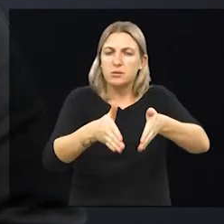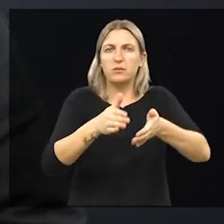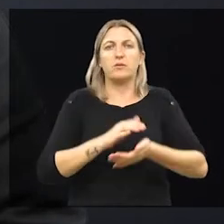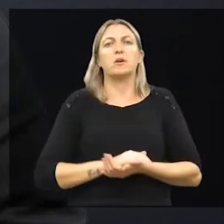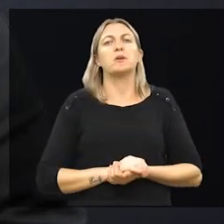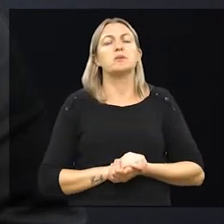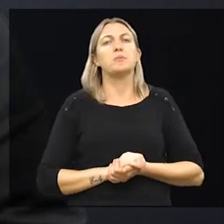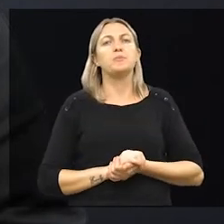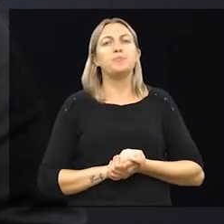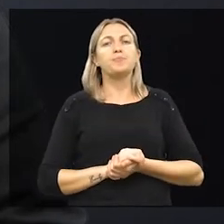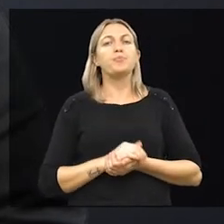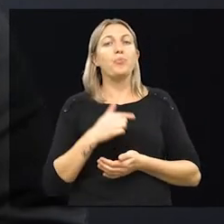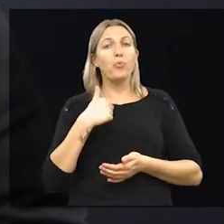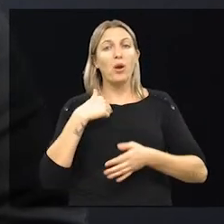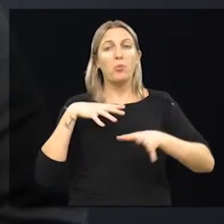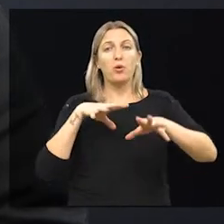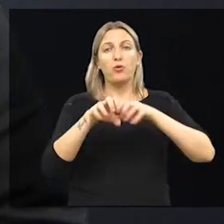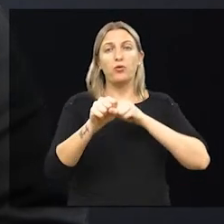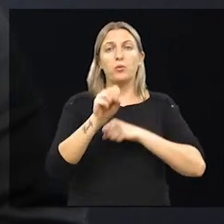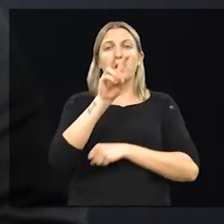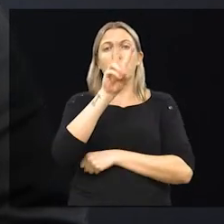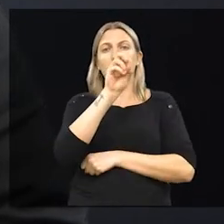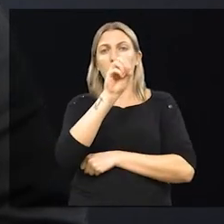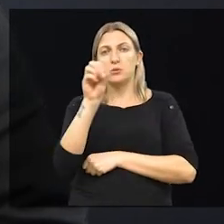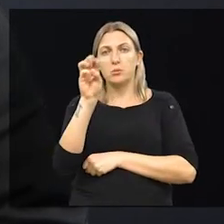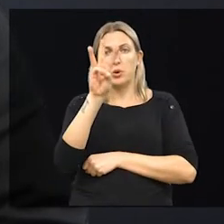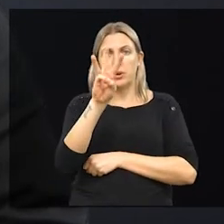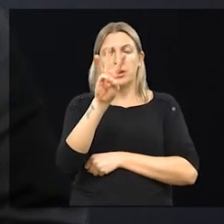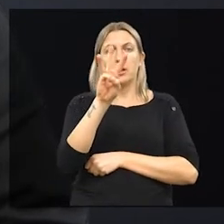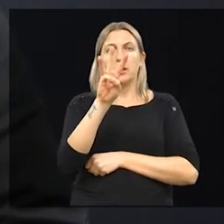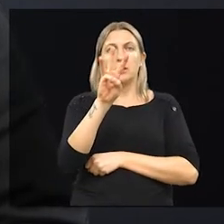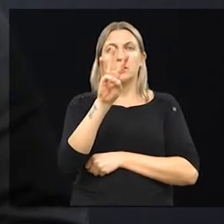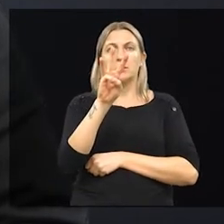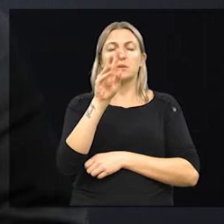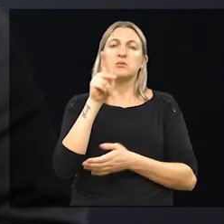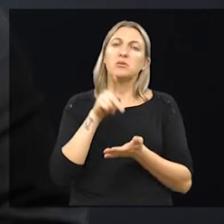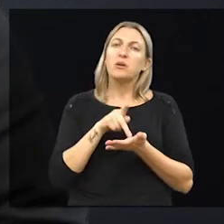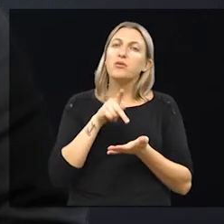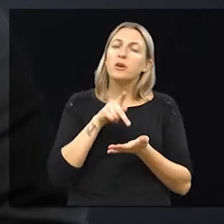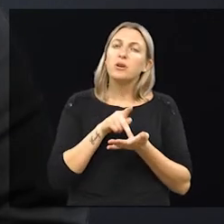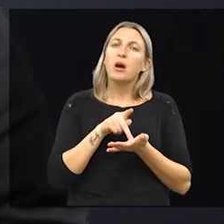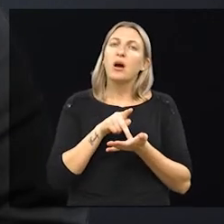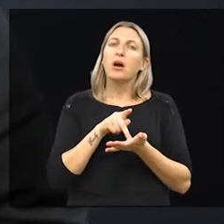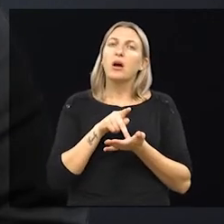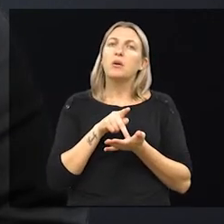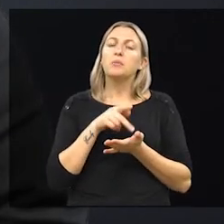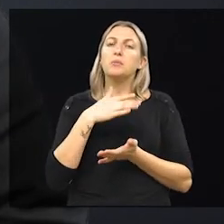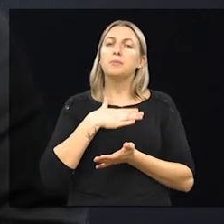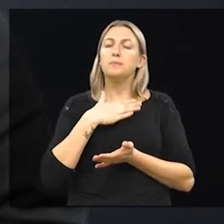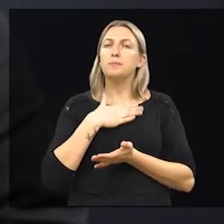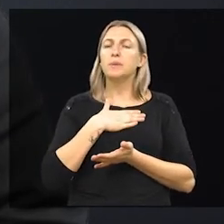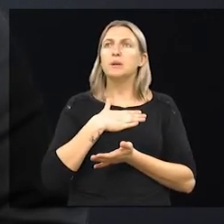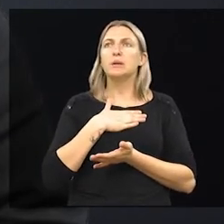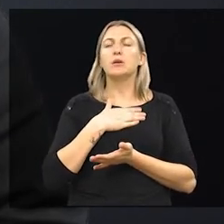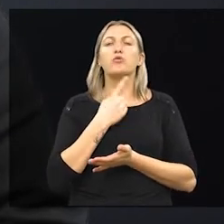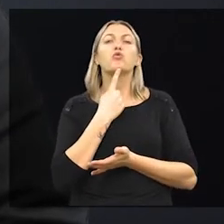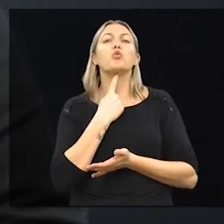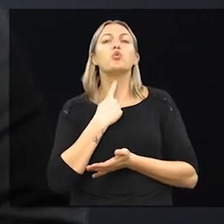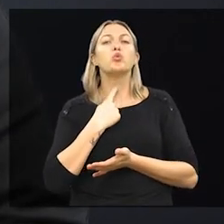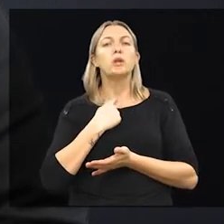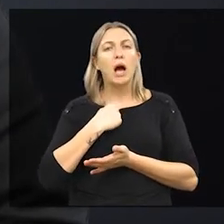aproximou muito de algumas áreas específicas em quando me formei em 2003